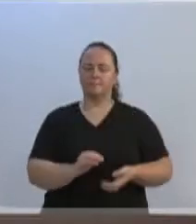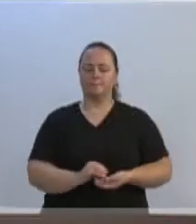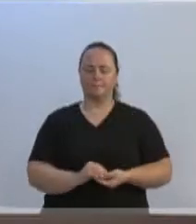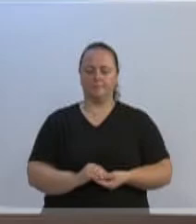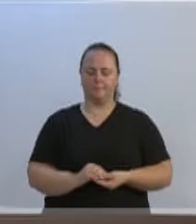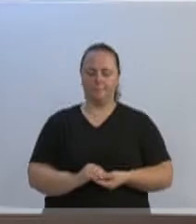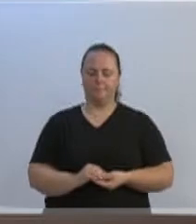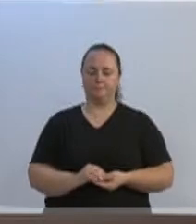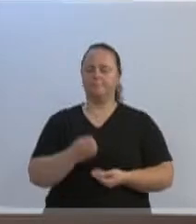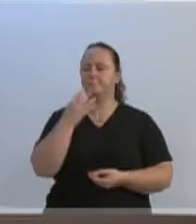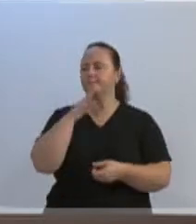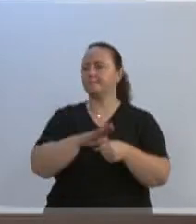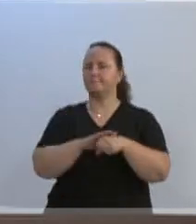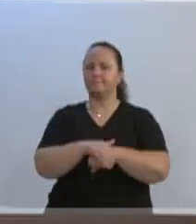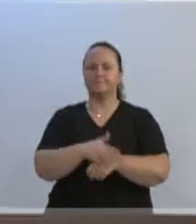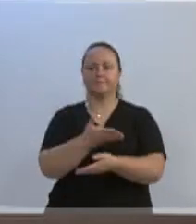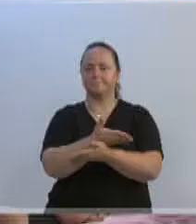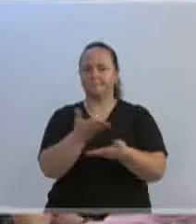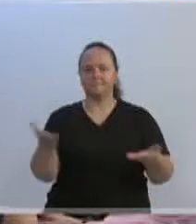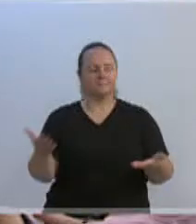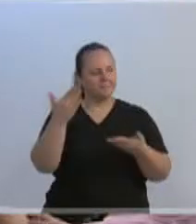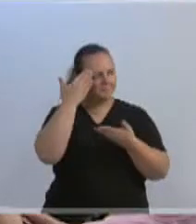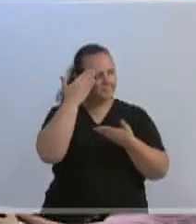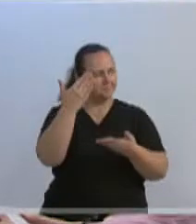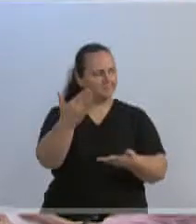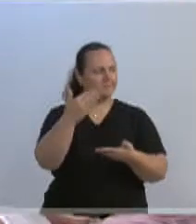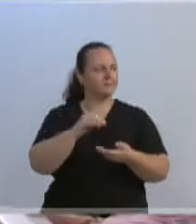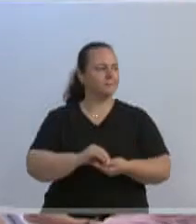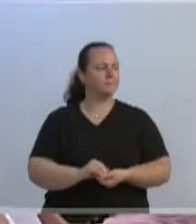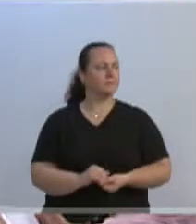muito boa noite muito obrigado a todos